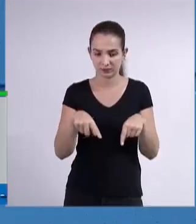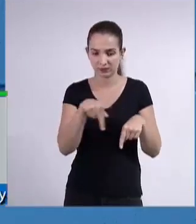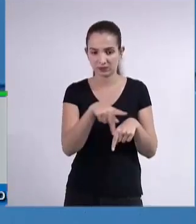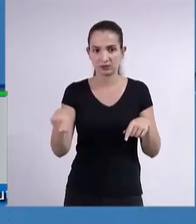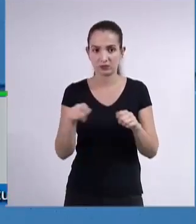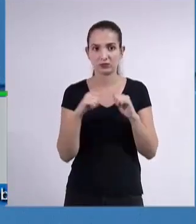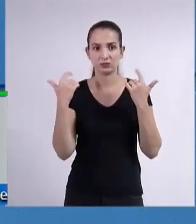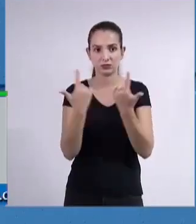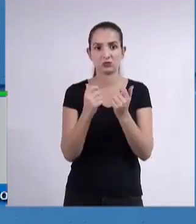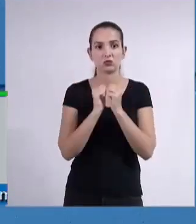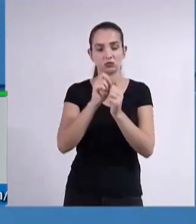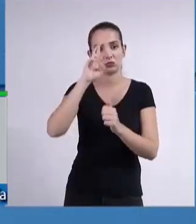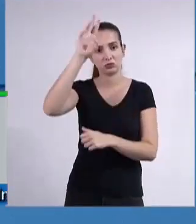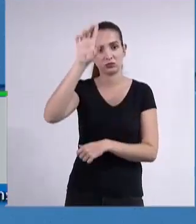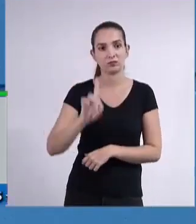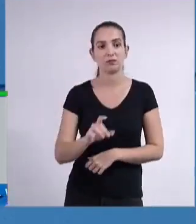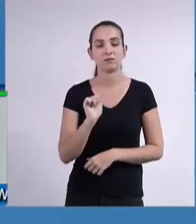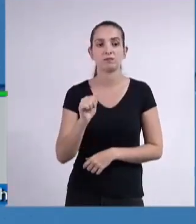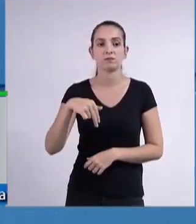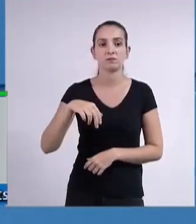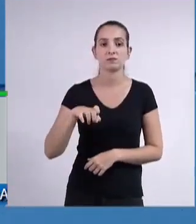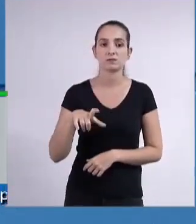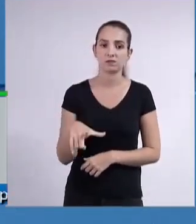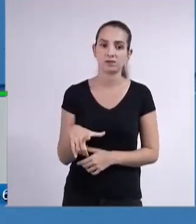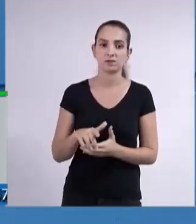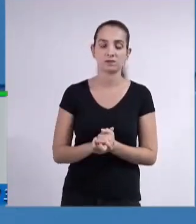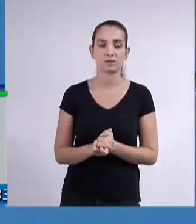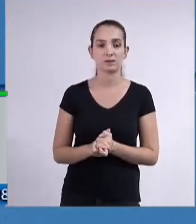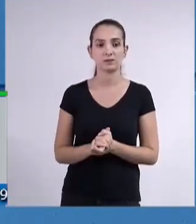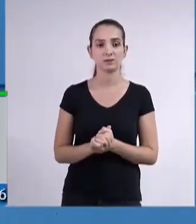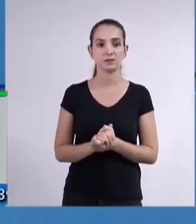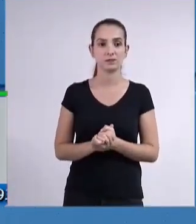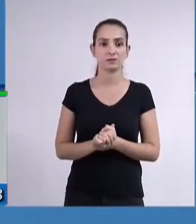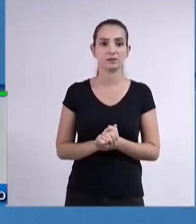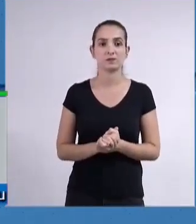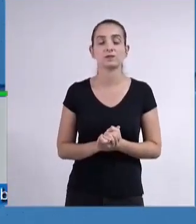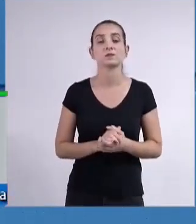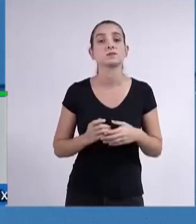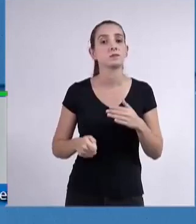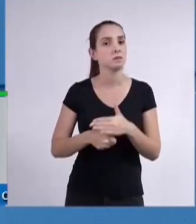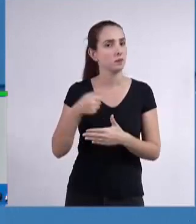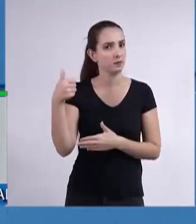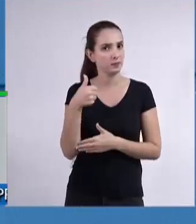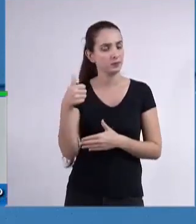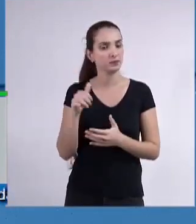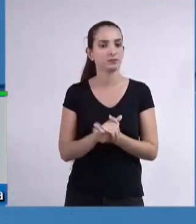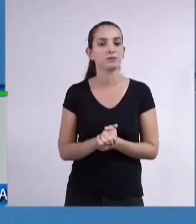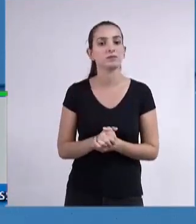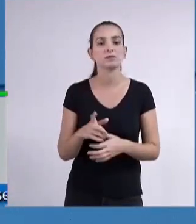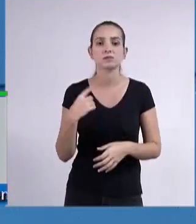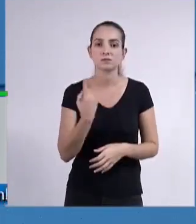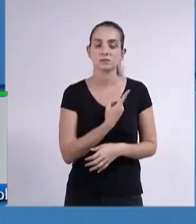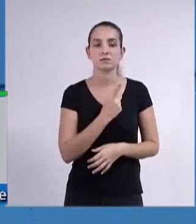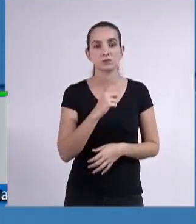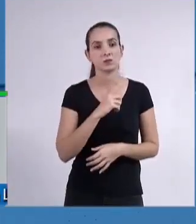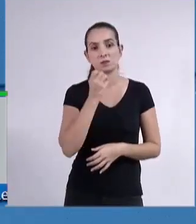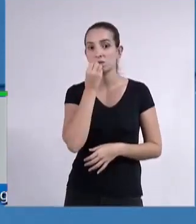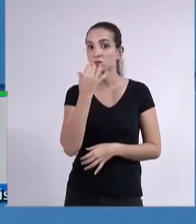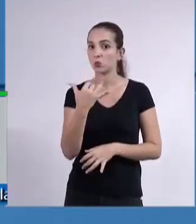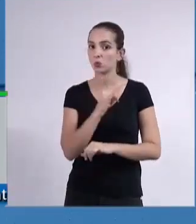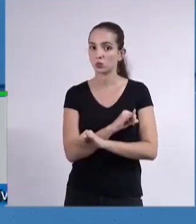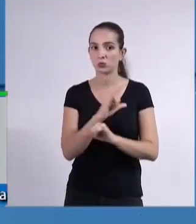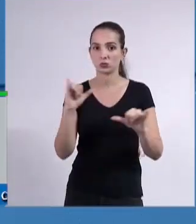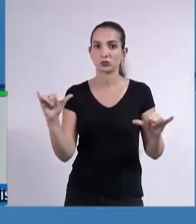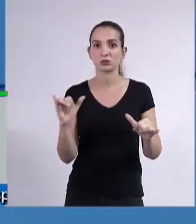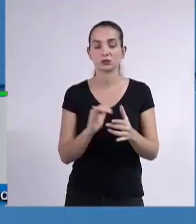da ANEEL, Agência Nacional de Energia Elétrica. Primeiro, tivemos uma boa notícia